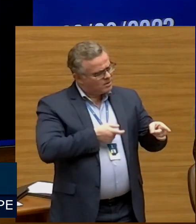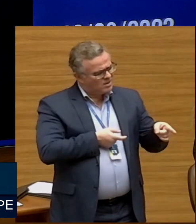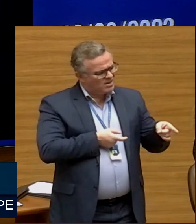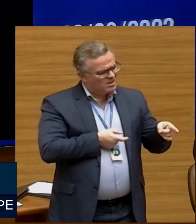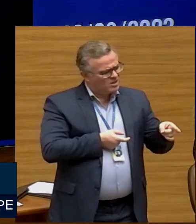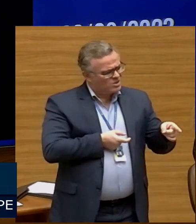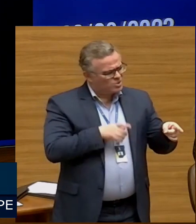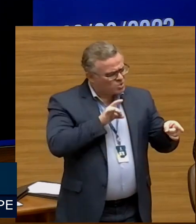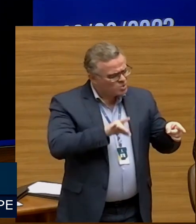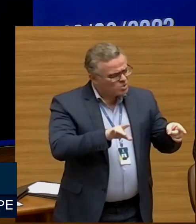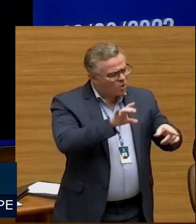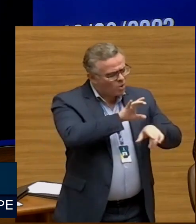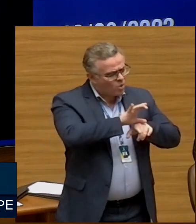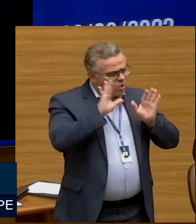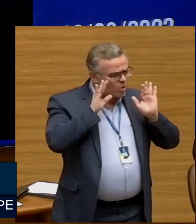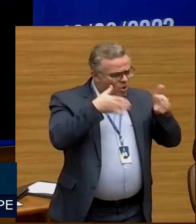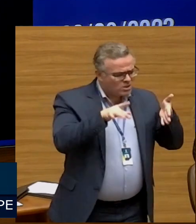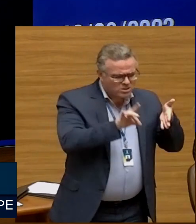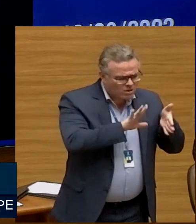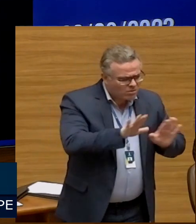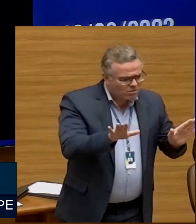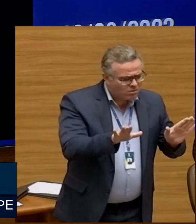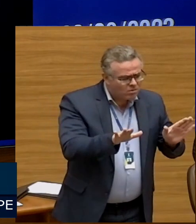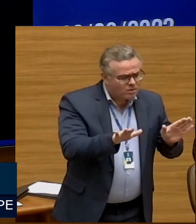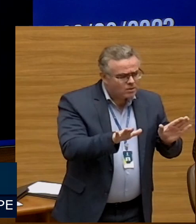neste curso específico,